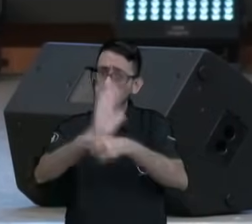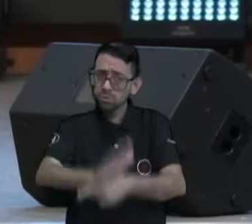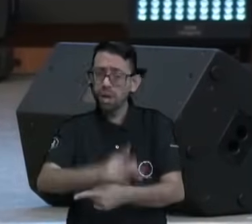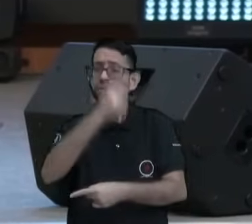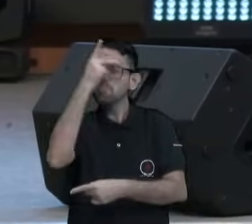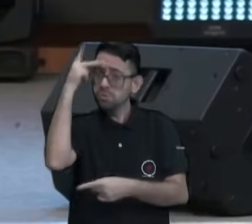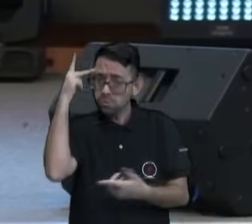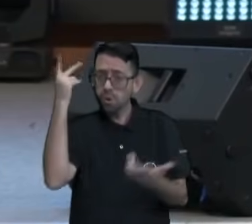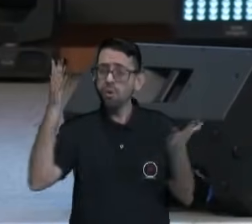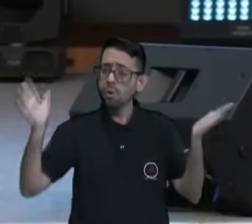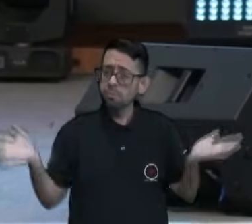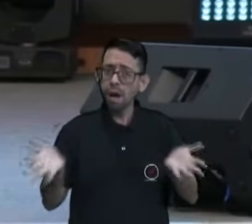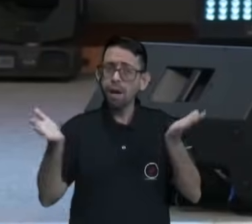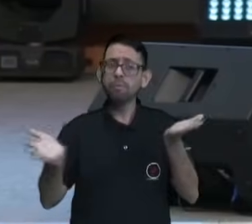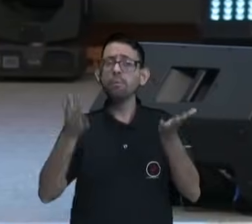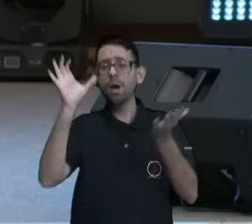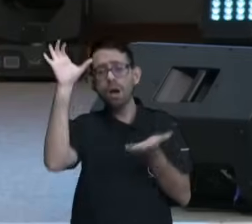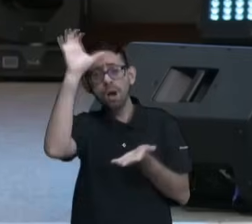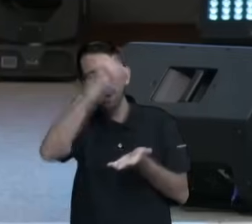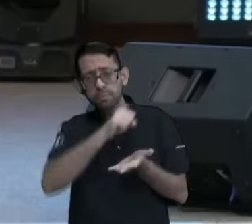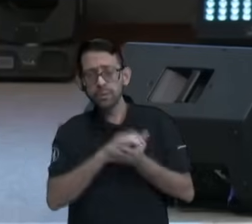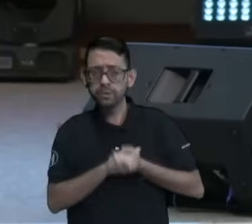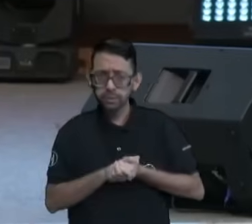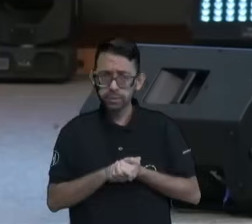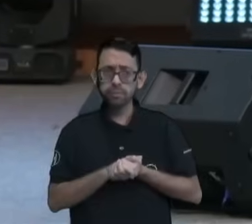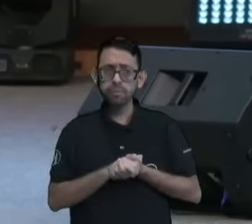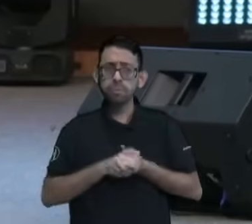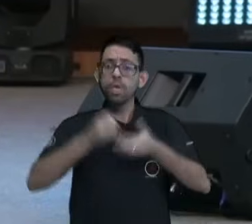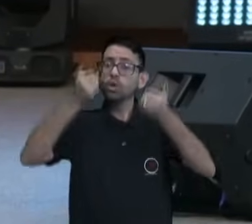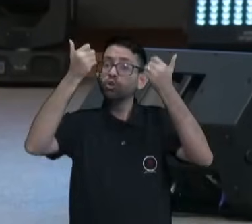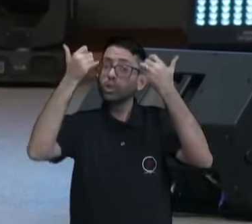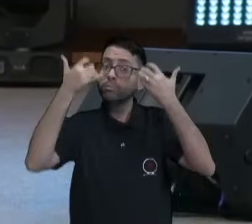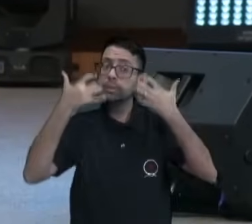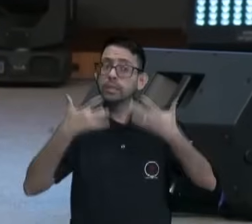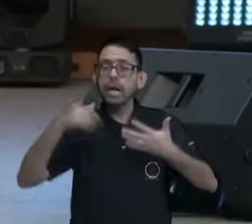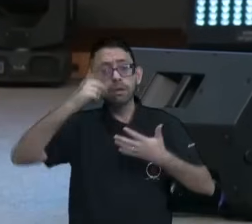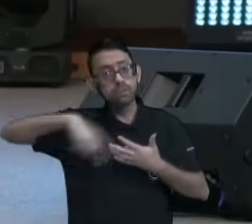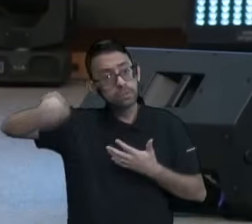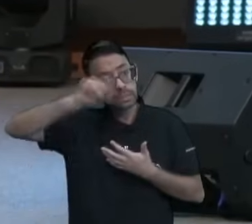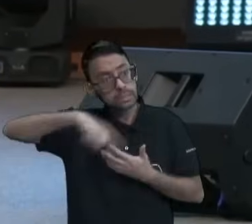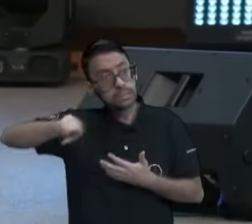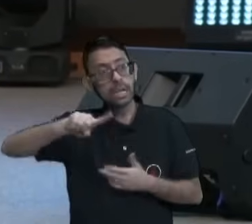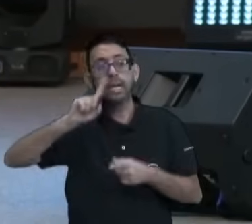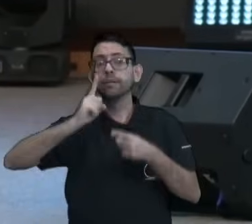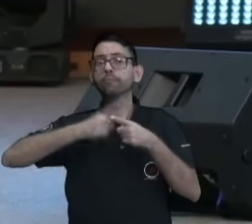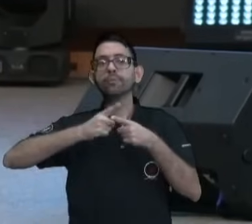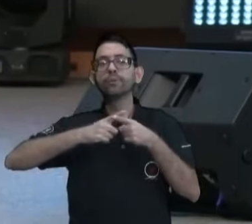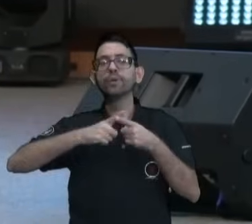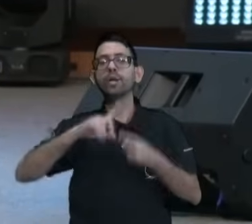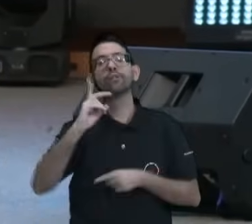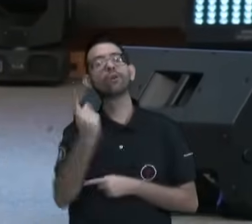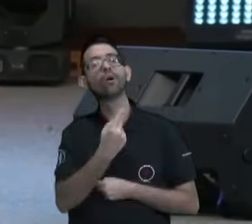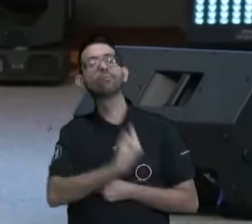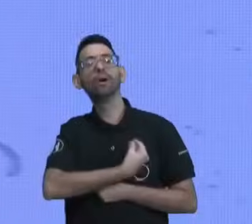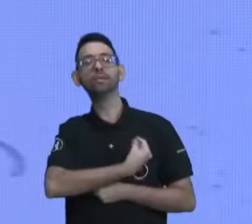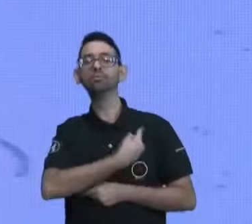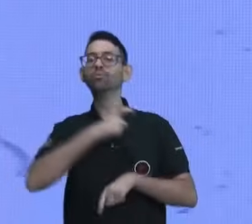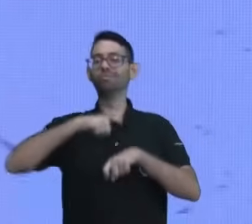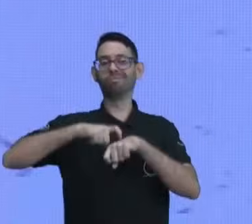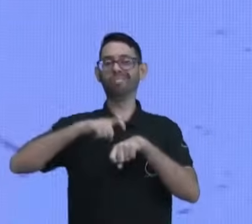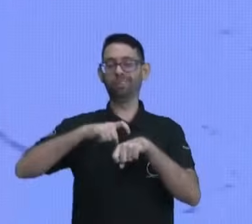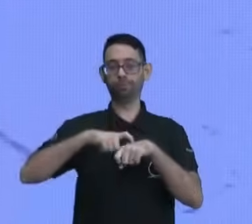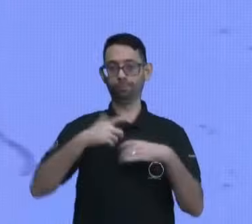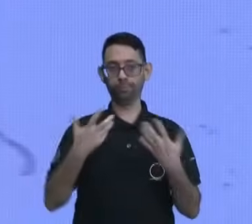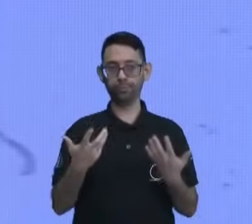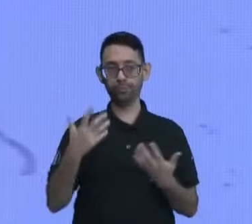eu tô posicionando vocês agora porque nós estamos vendo a Era dos Famosos anônimos ué